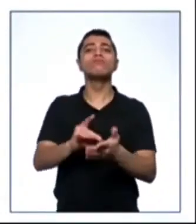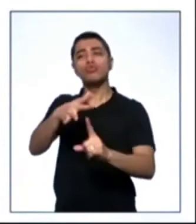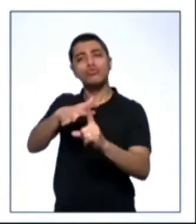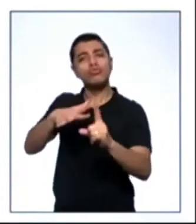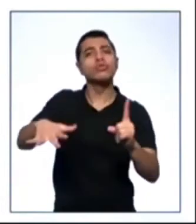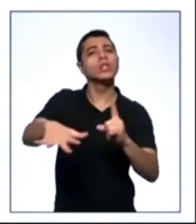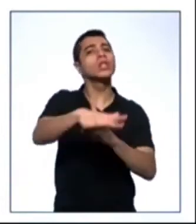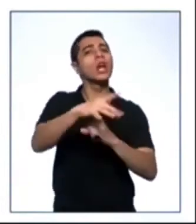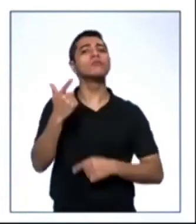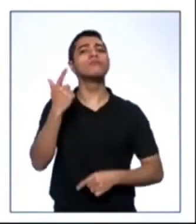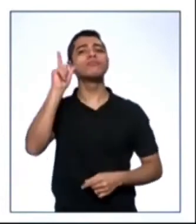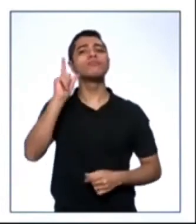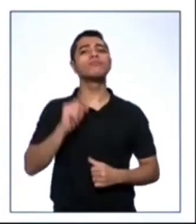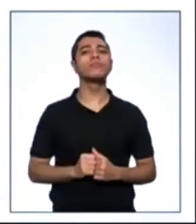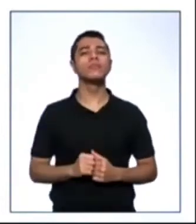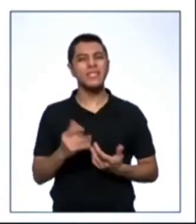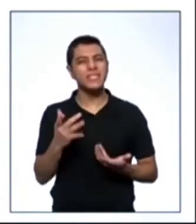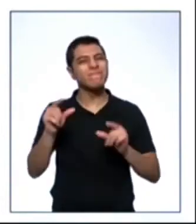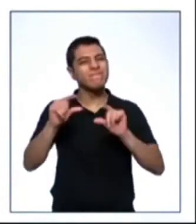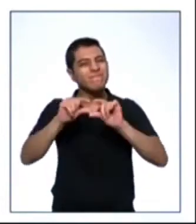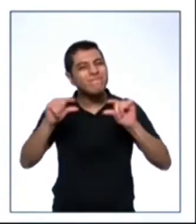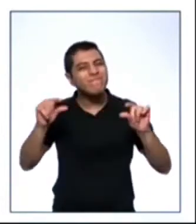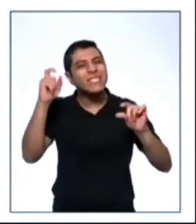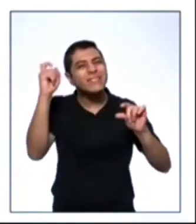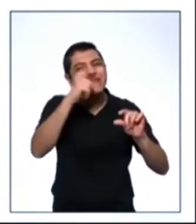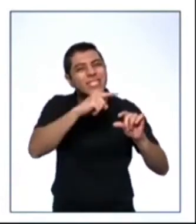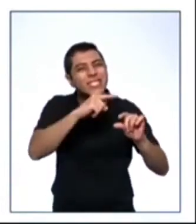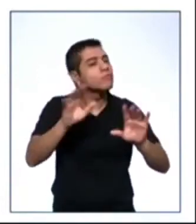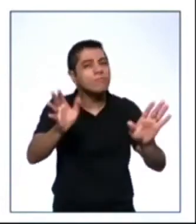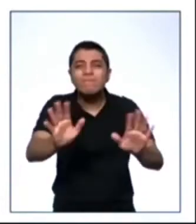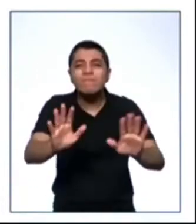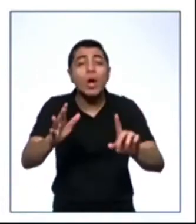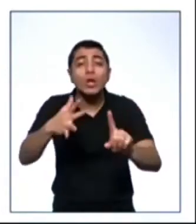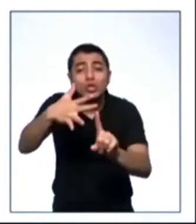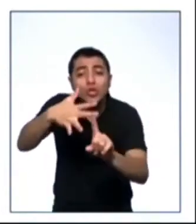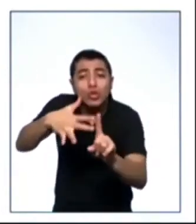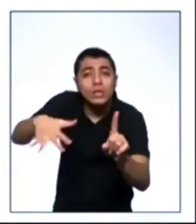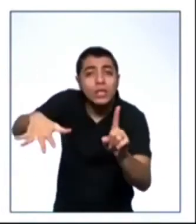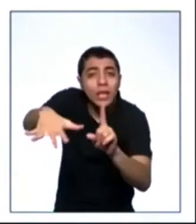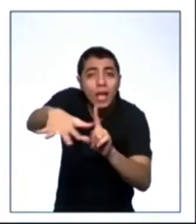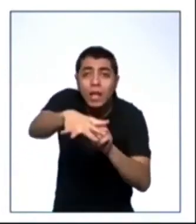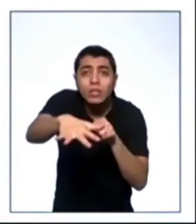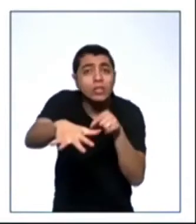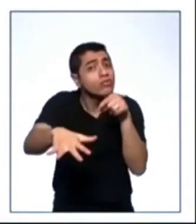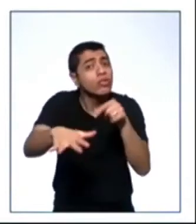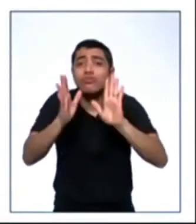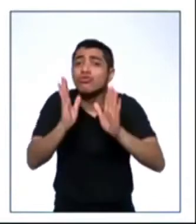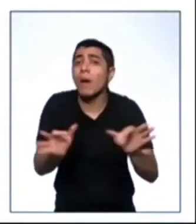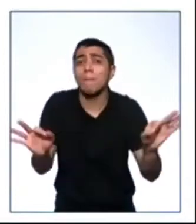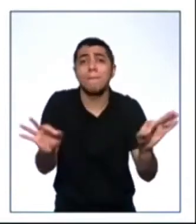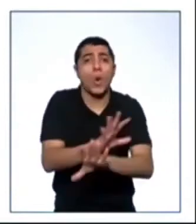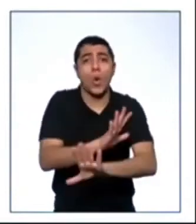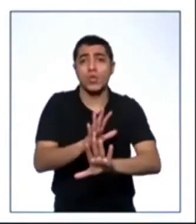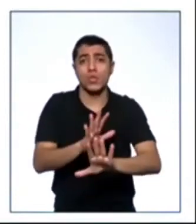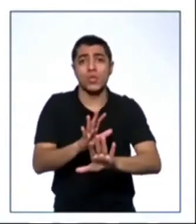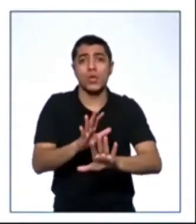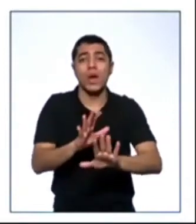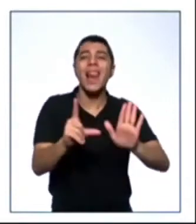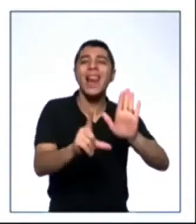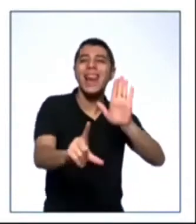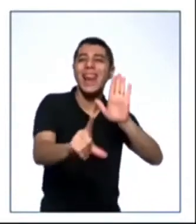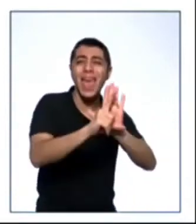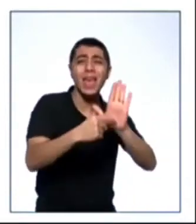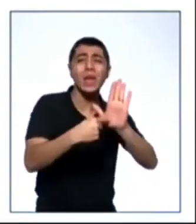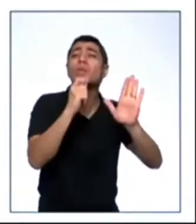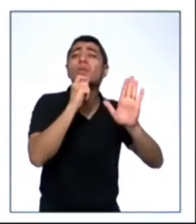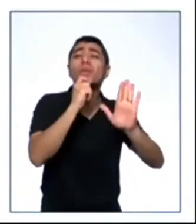ele escreveu, né? Galera, sociedade sempre existiu na história da humanidade. Sociedade existe antes de leis escritas.